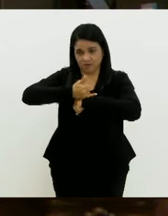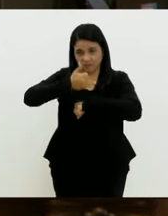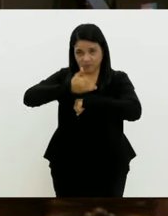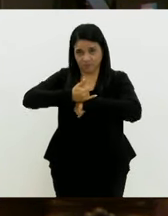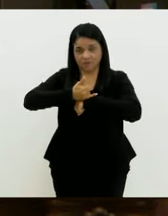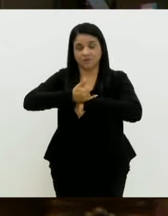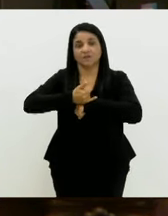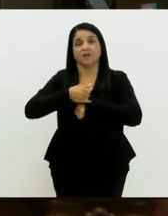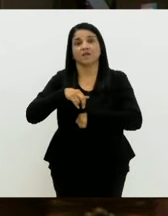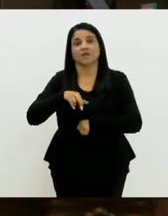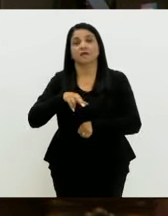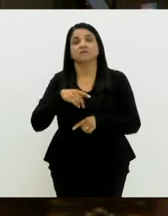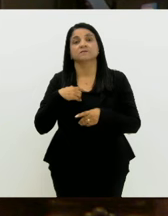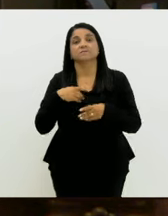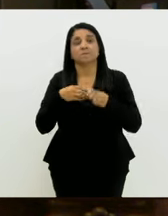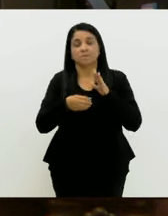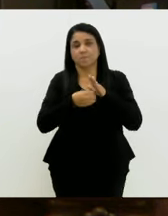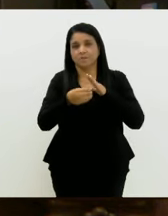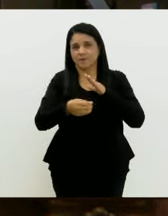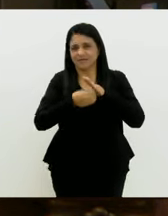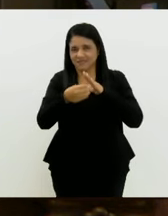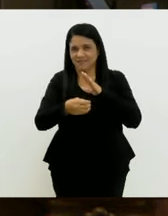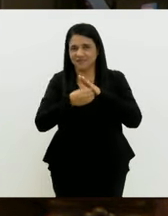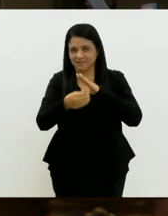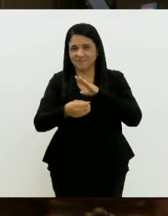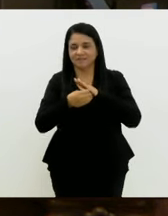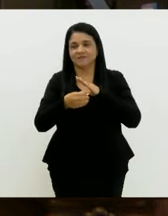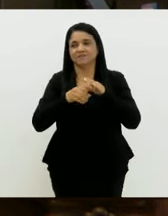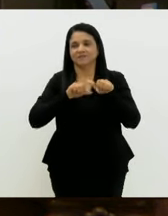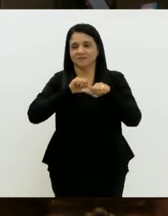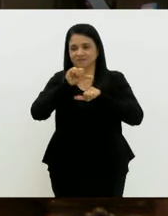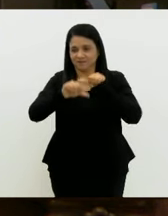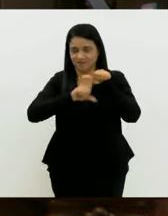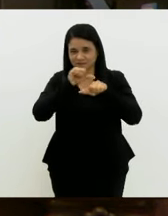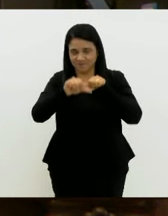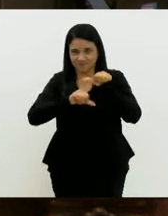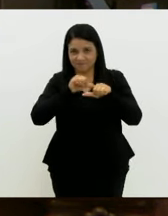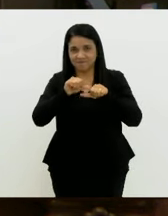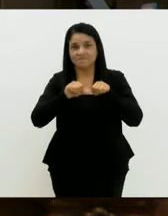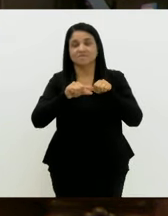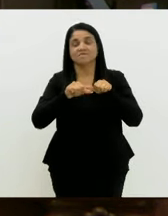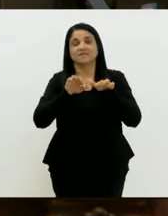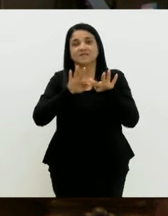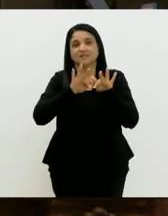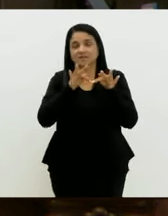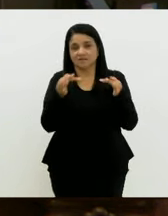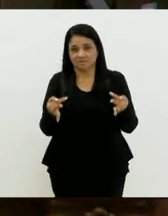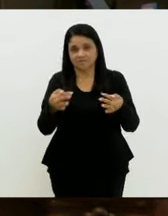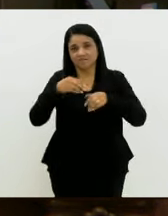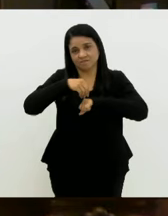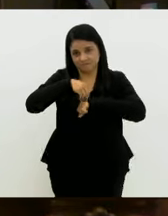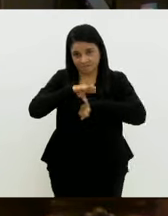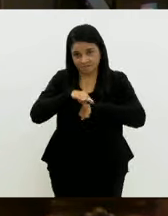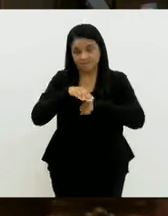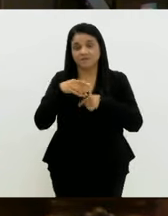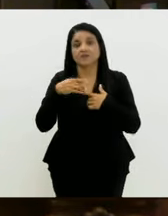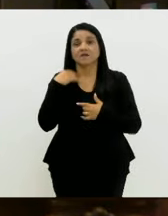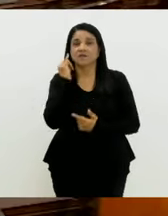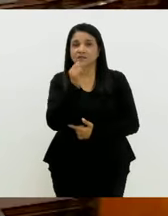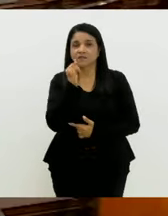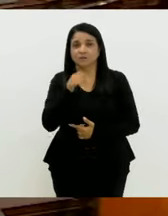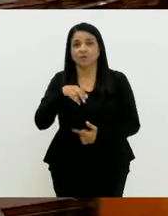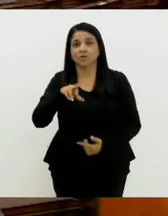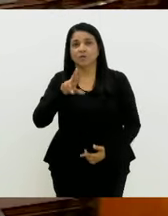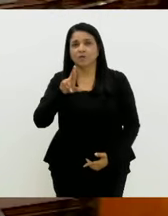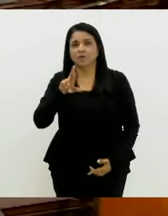Indicações Legislativas pela transformação em indicação simples. Relator, deputado Felipe Soares. Em discussão, para